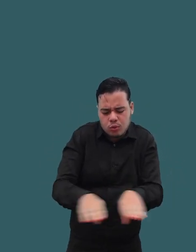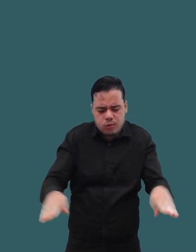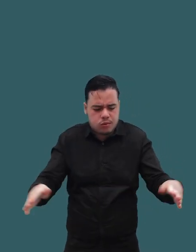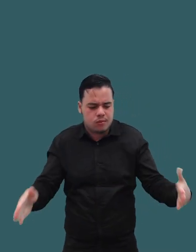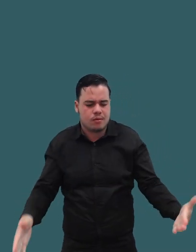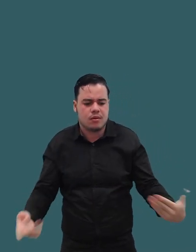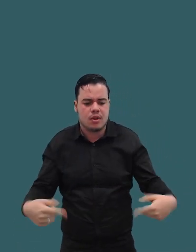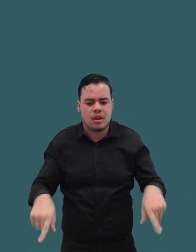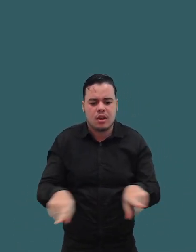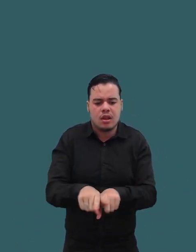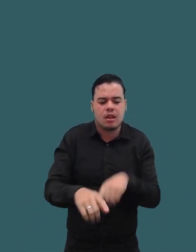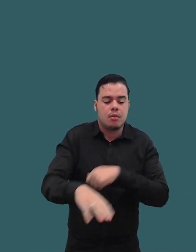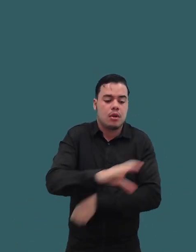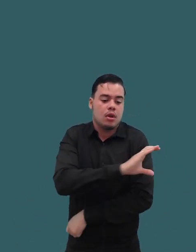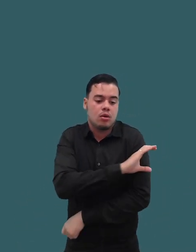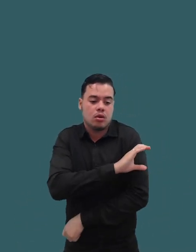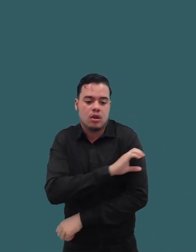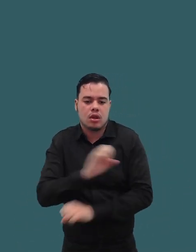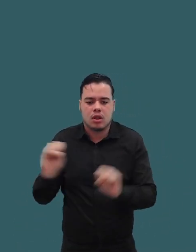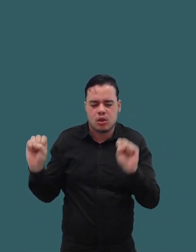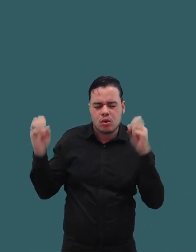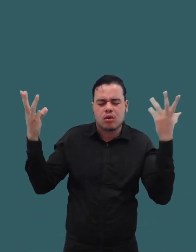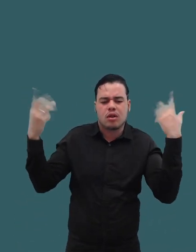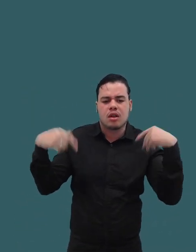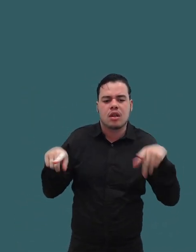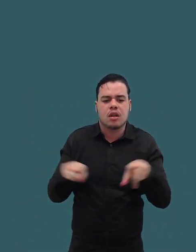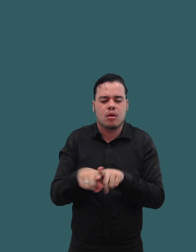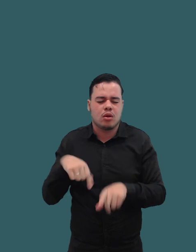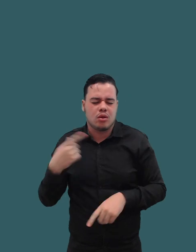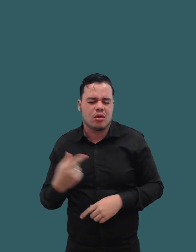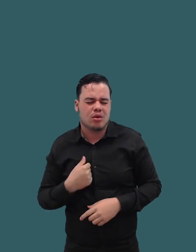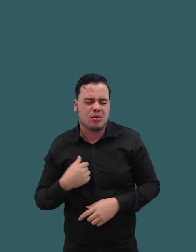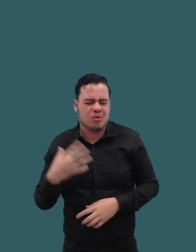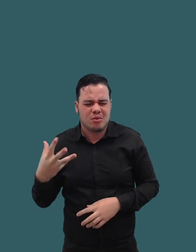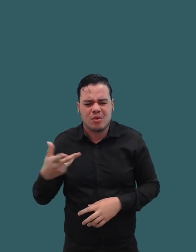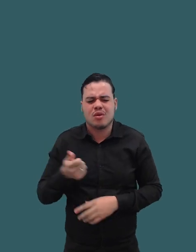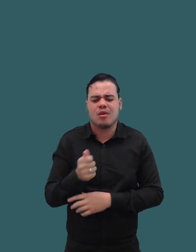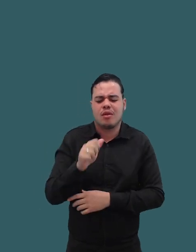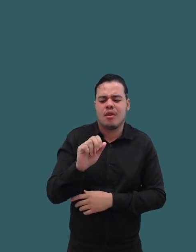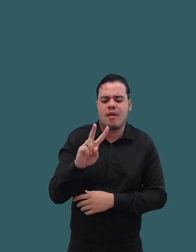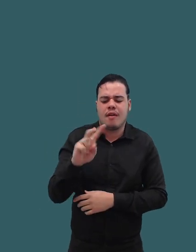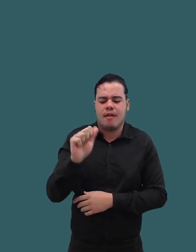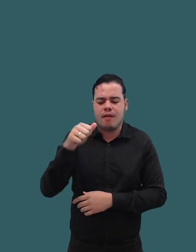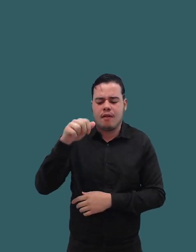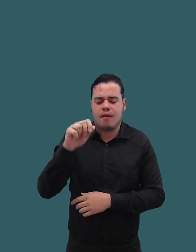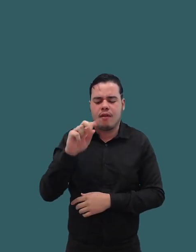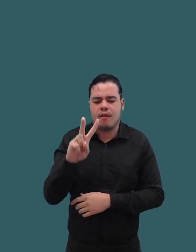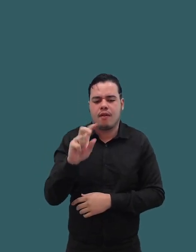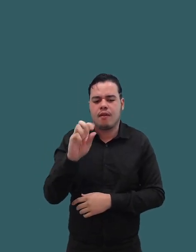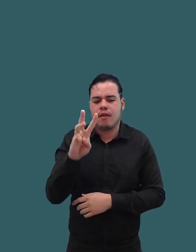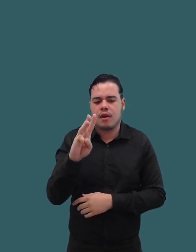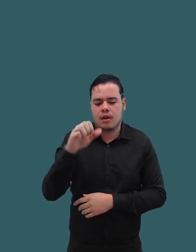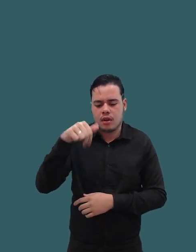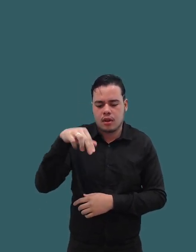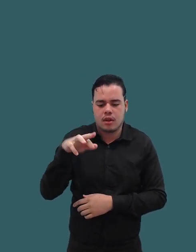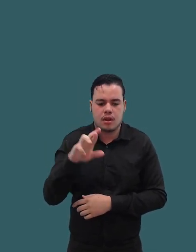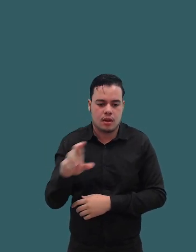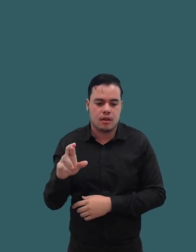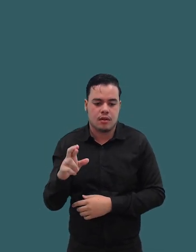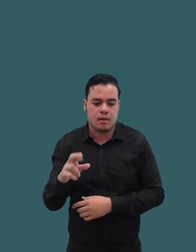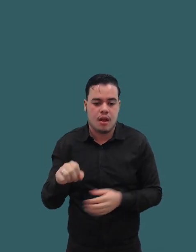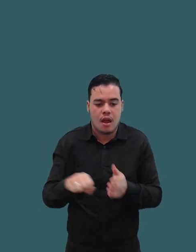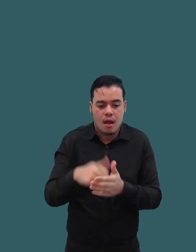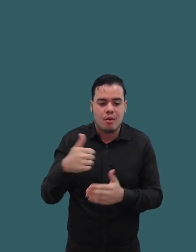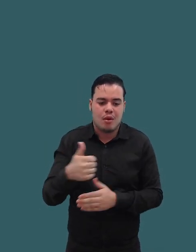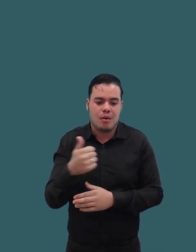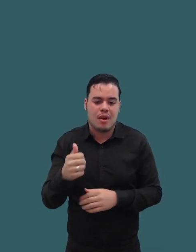do evento, também na pessoa da Fernanda e do nosso querido Wagner Vasconcelos, de passar a primeira fala para a representação